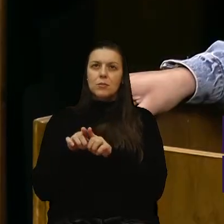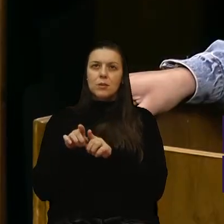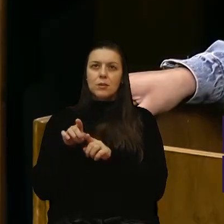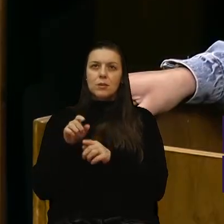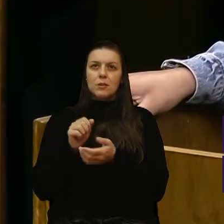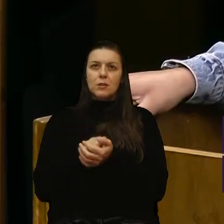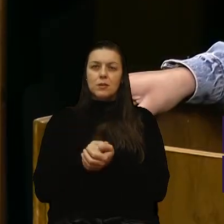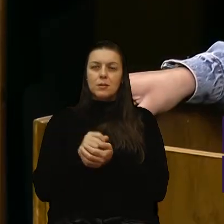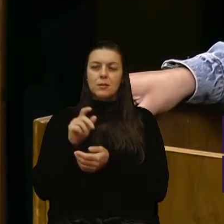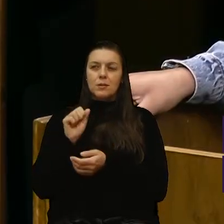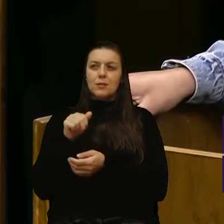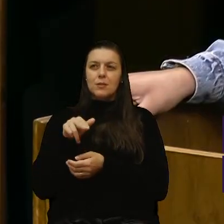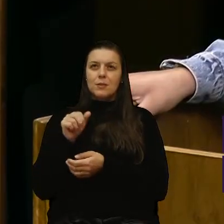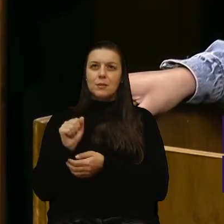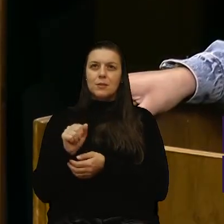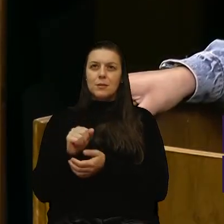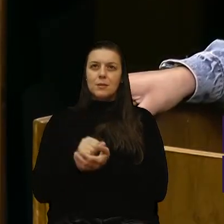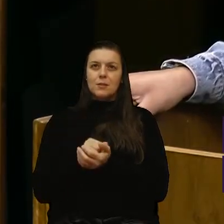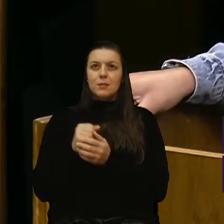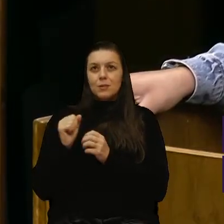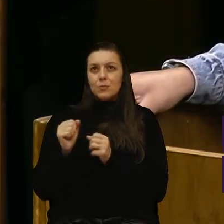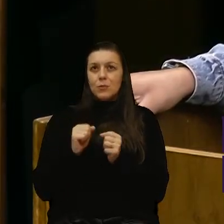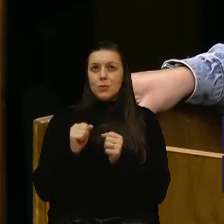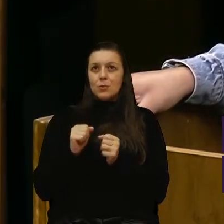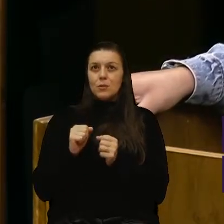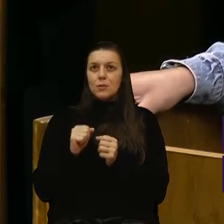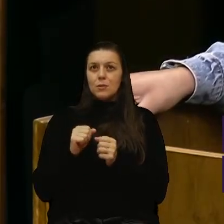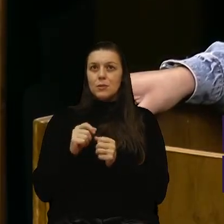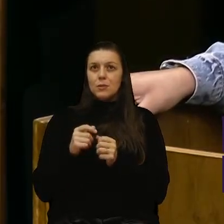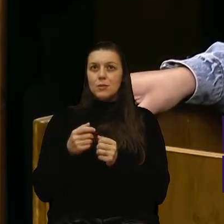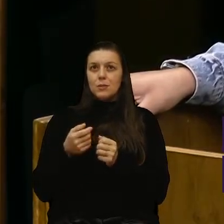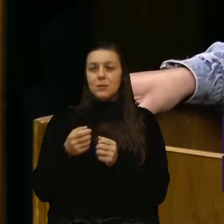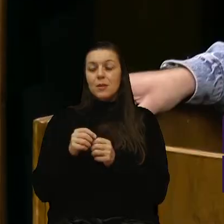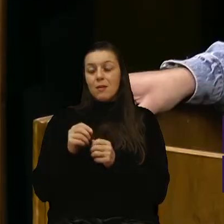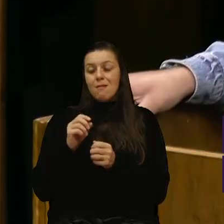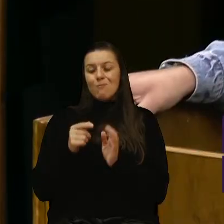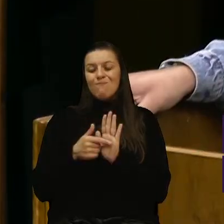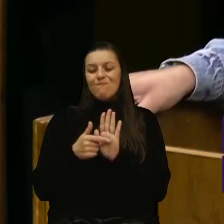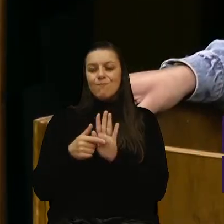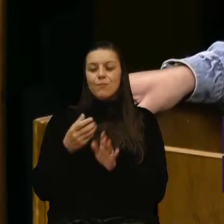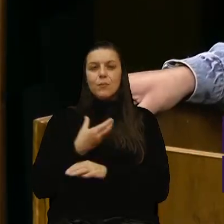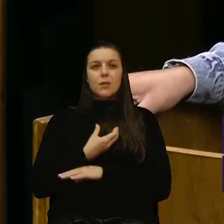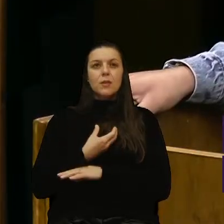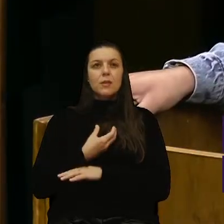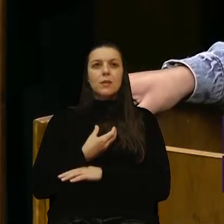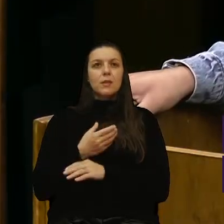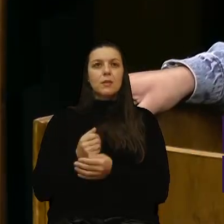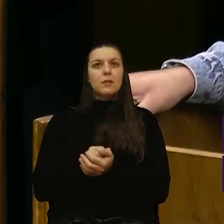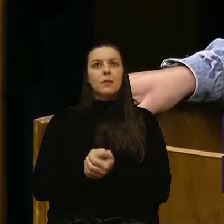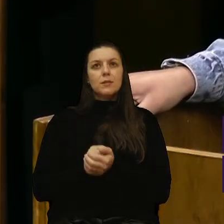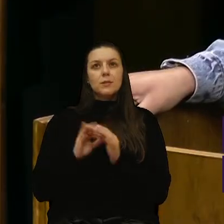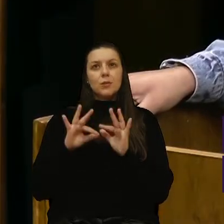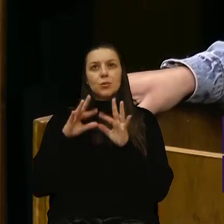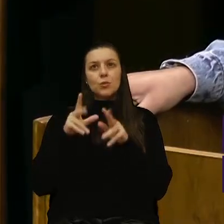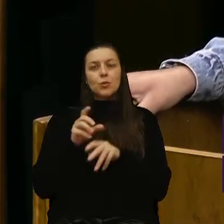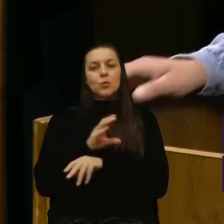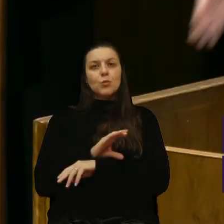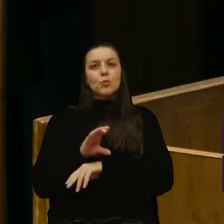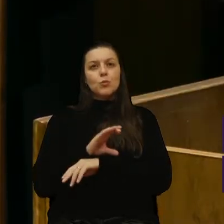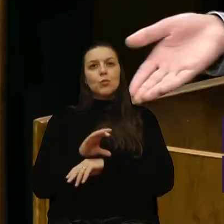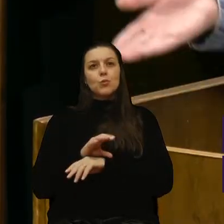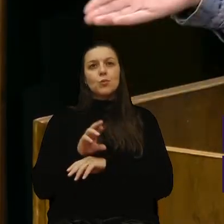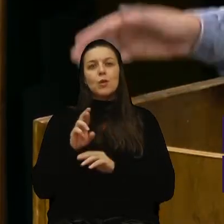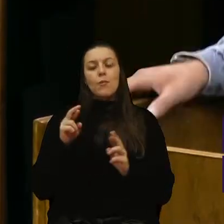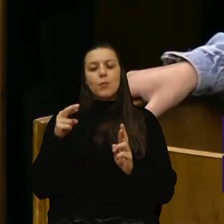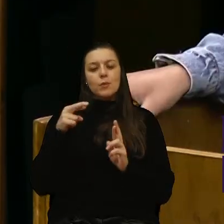da prof. Ana, para que hoje a gente possa estar aqui dando esse reconhecimento a todo um curso